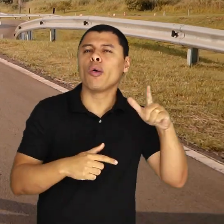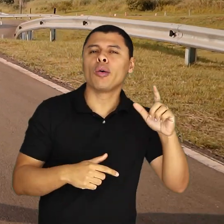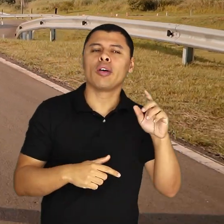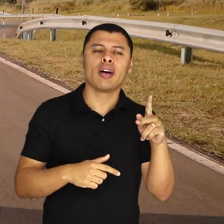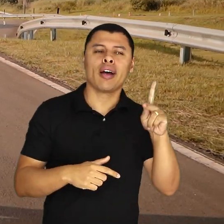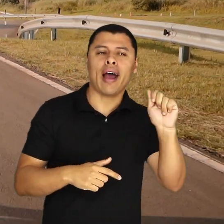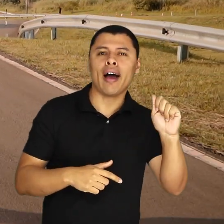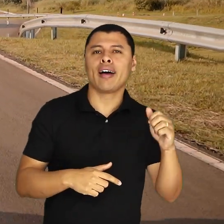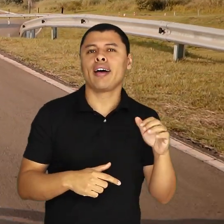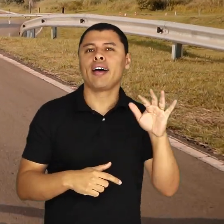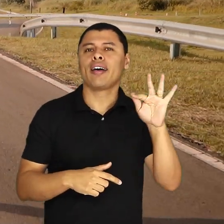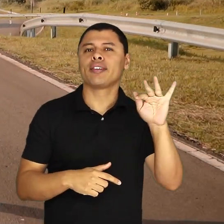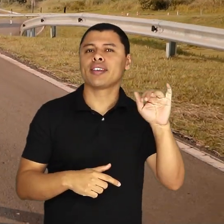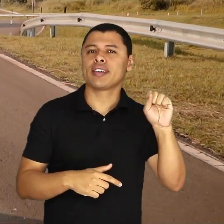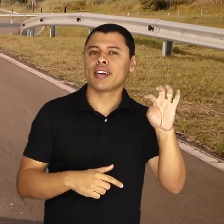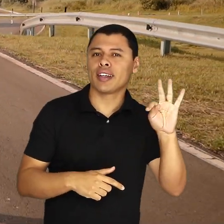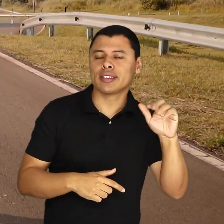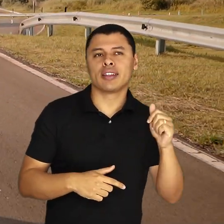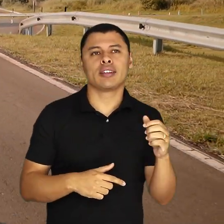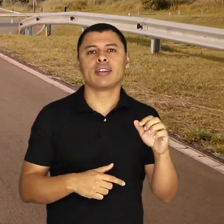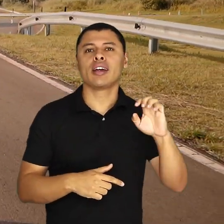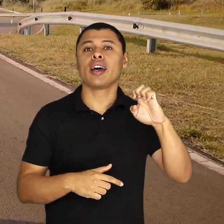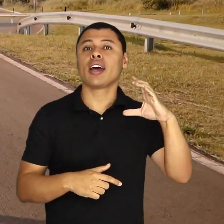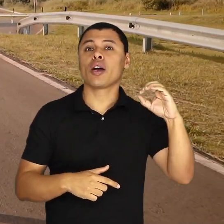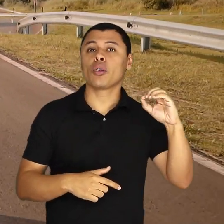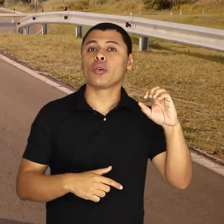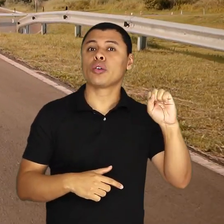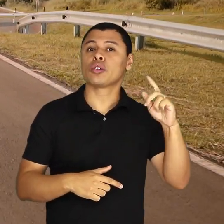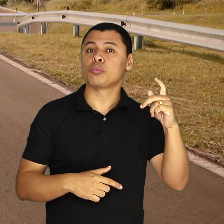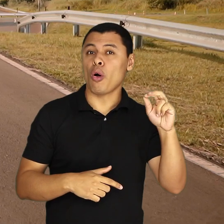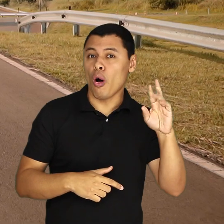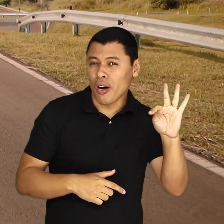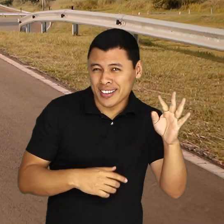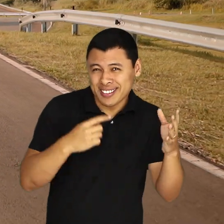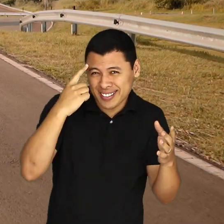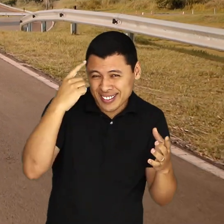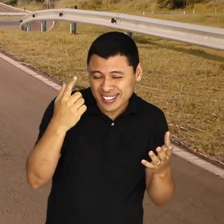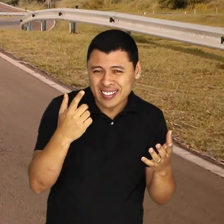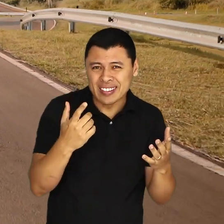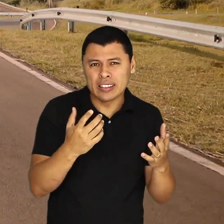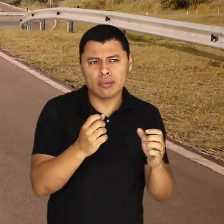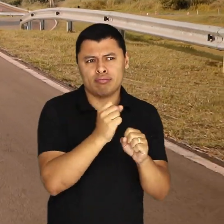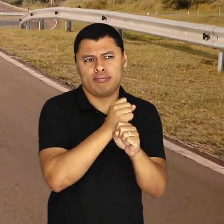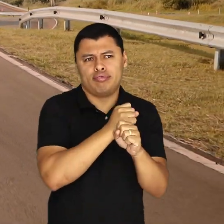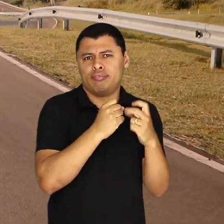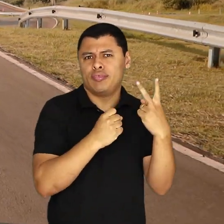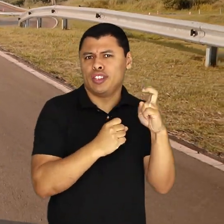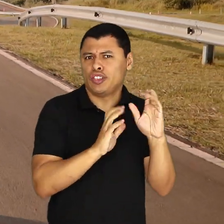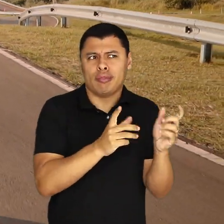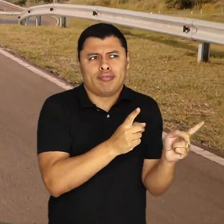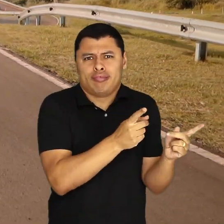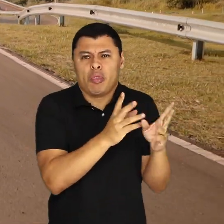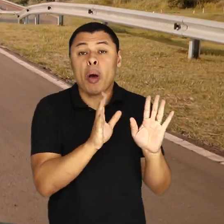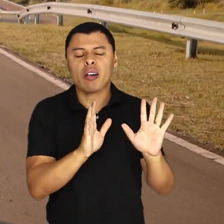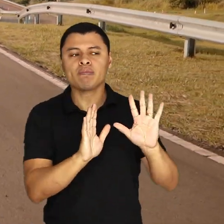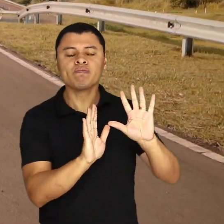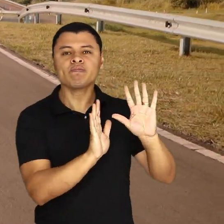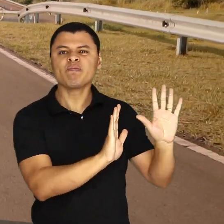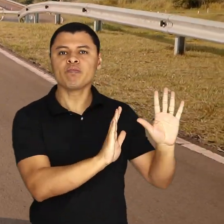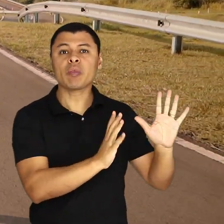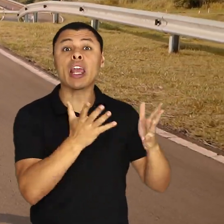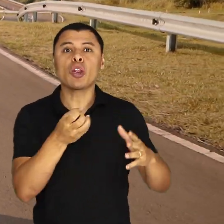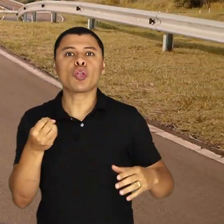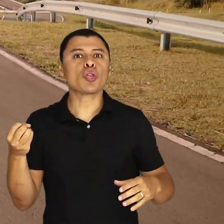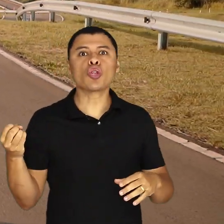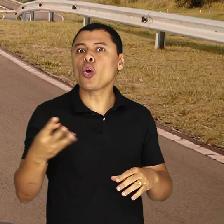de Ka, de Fiesta e de EcoSport, um sucesso tão importante para a história da marca aí nas últimas 2 décadas e meia, para se focar em um